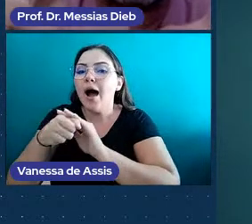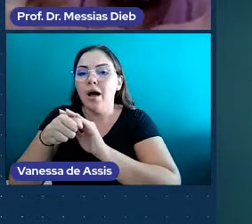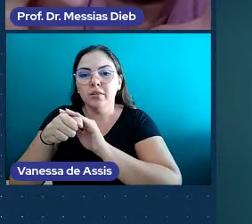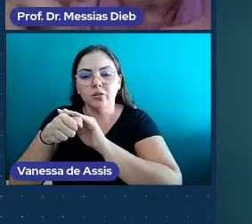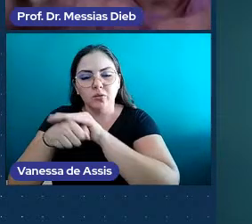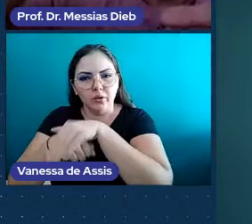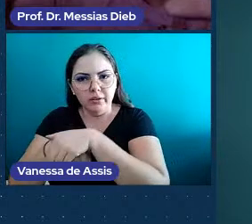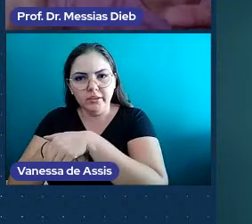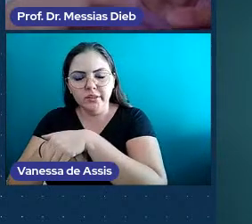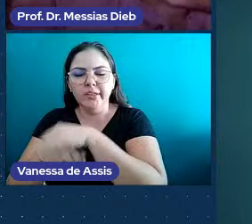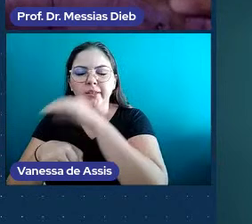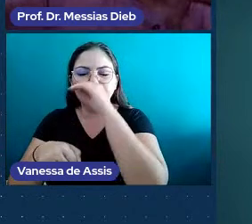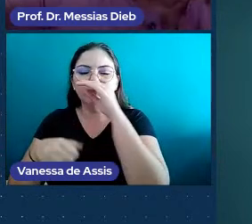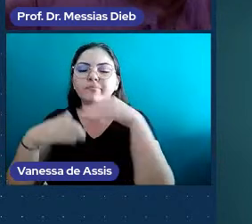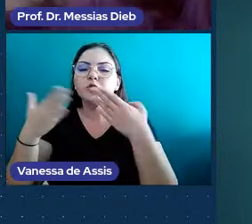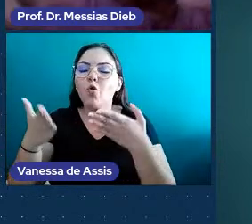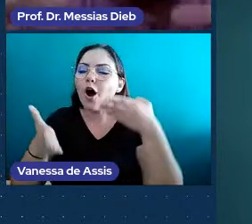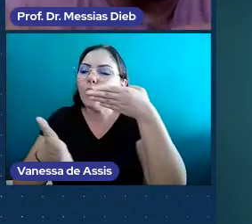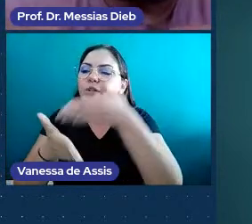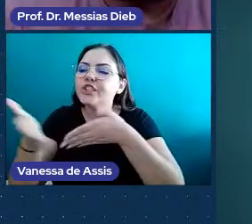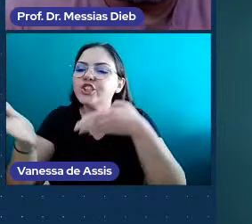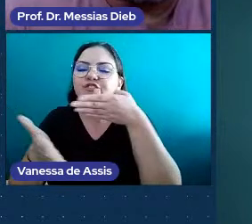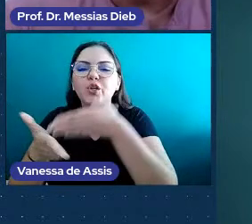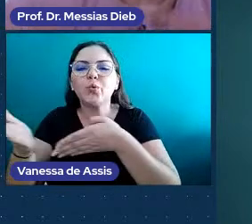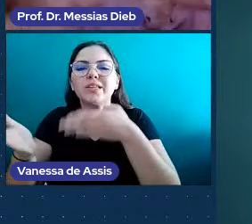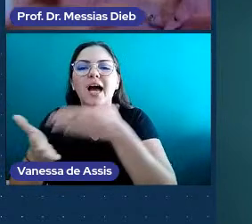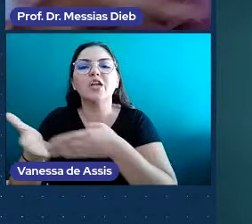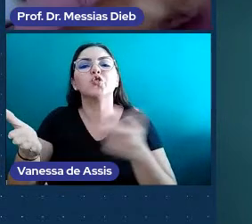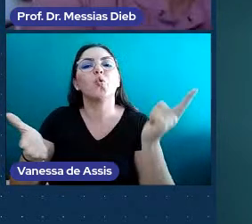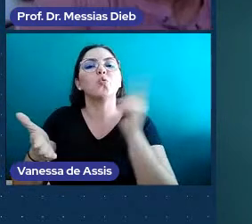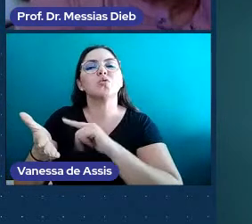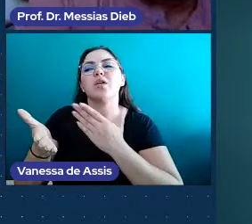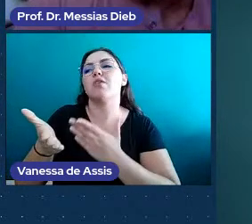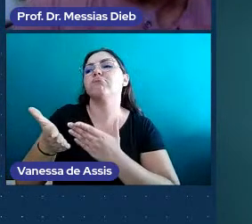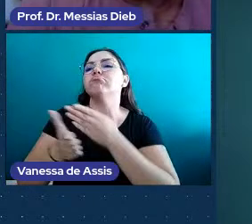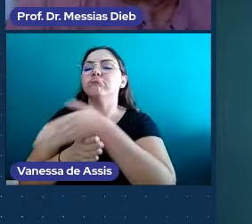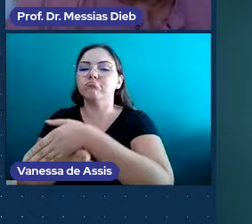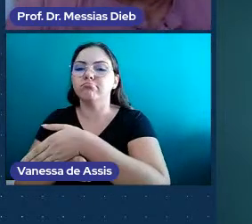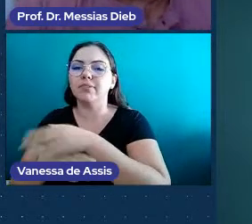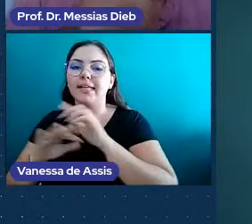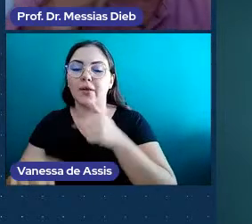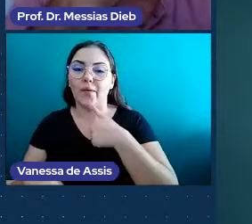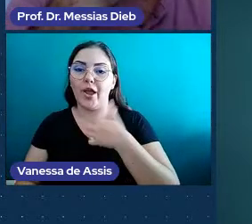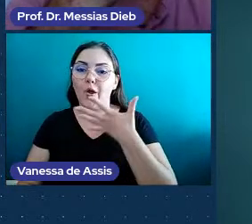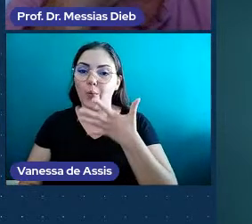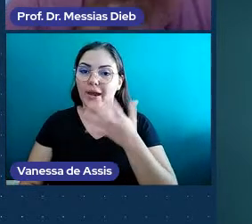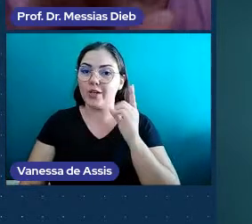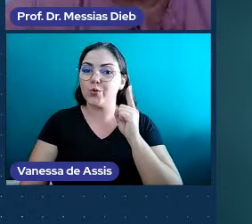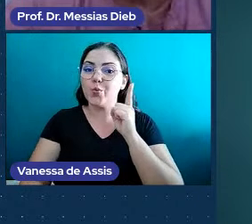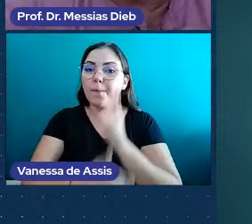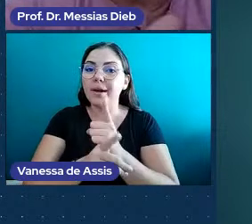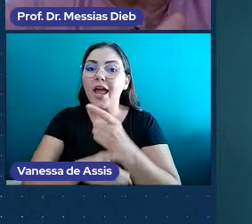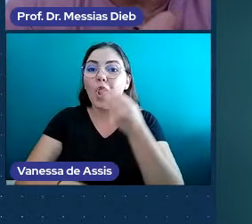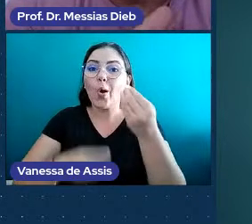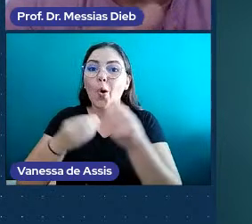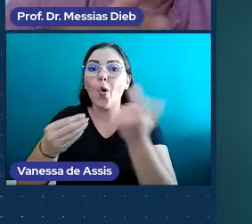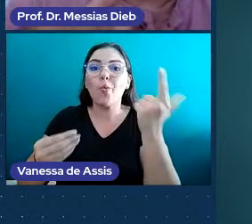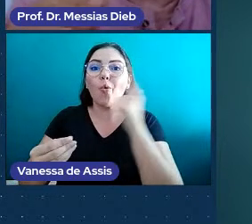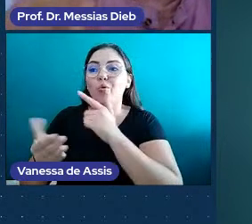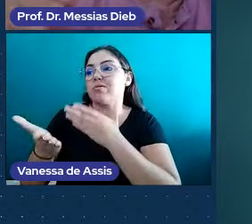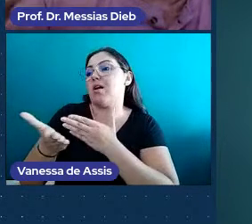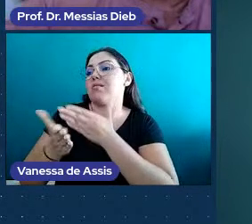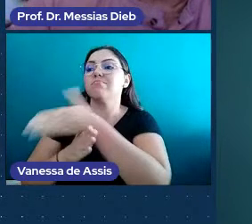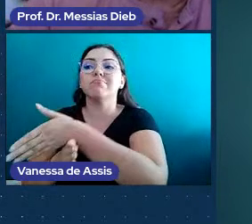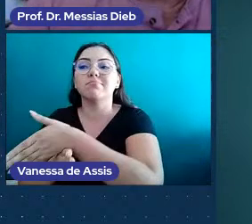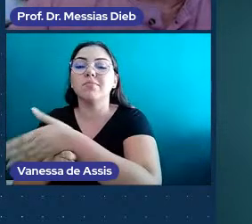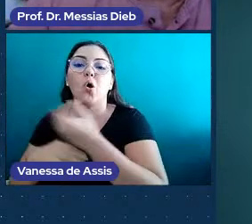quero estudar é como eles superam as dificuldades para terminar o curso, né? Eu não quero saber as dificuldades que